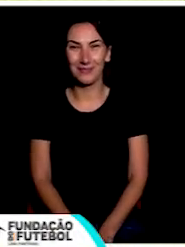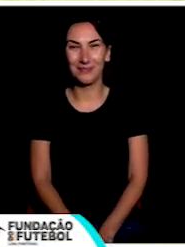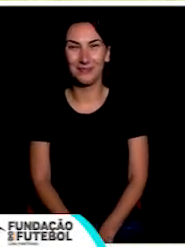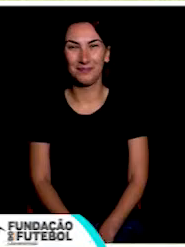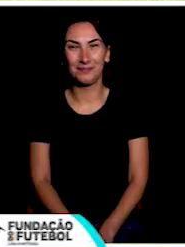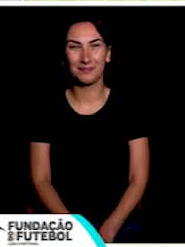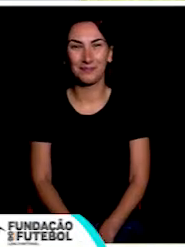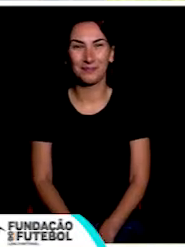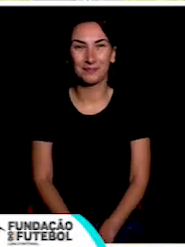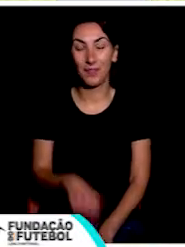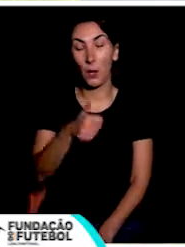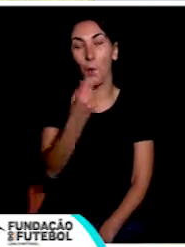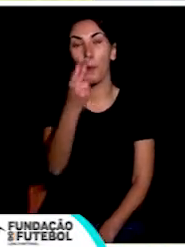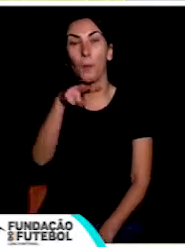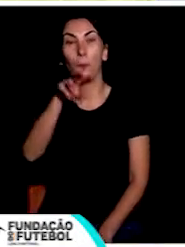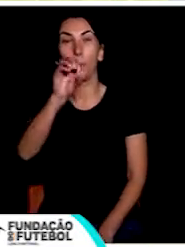Ah, foi no meu olho!